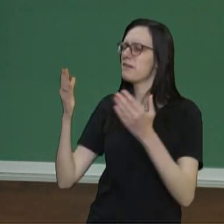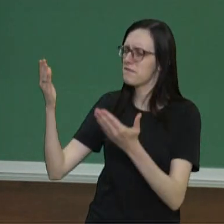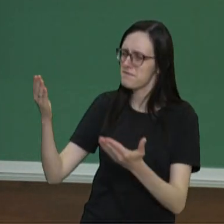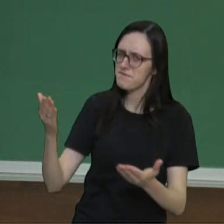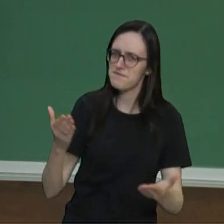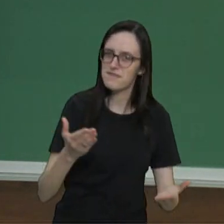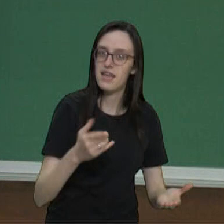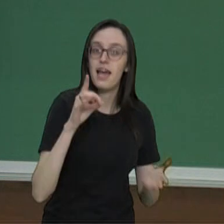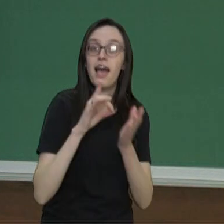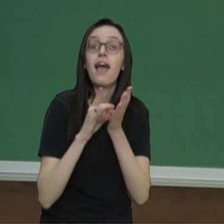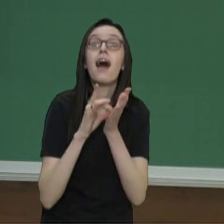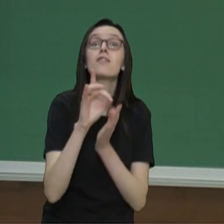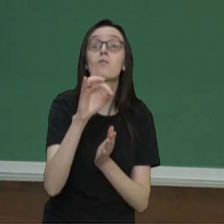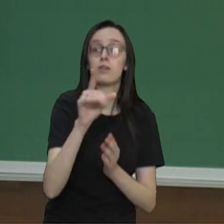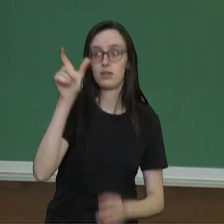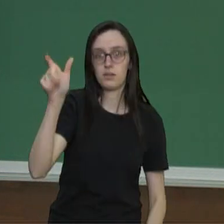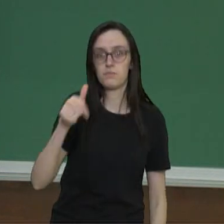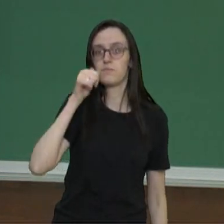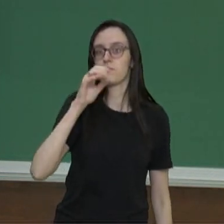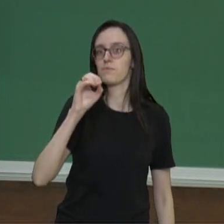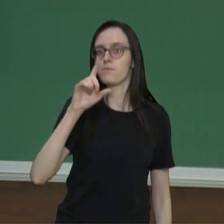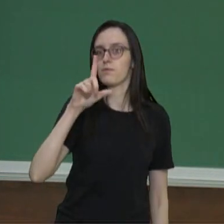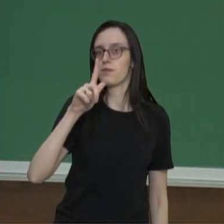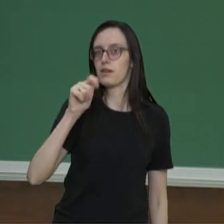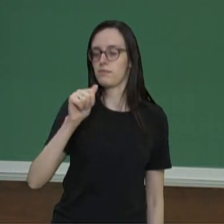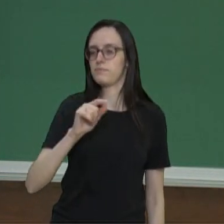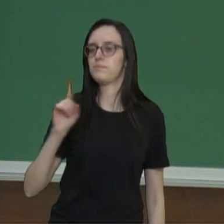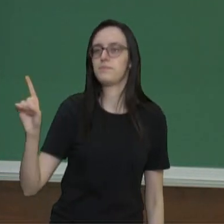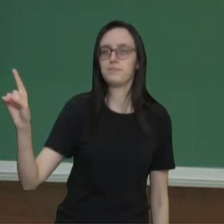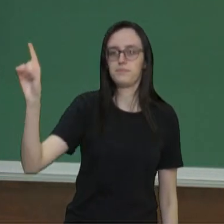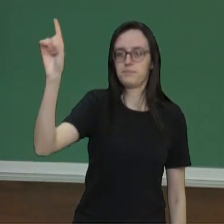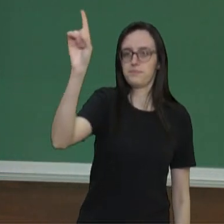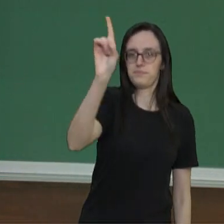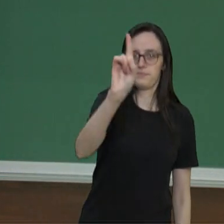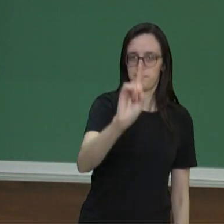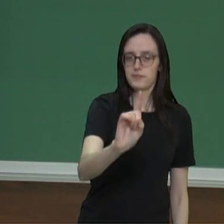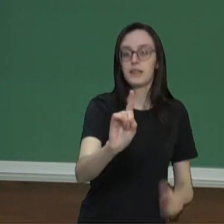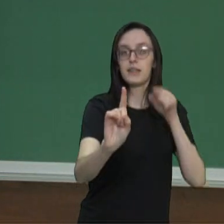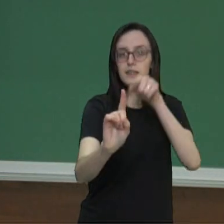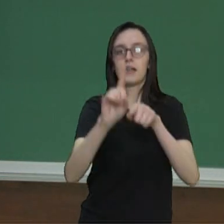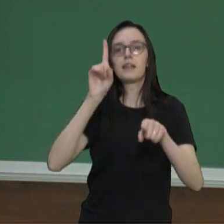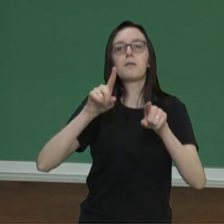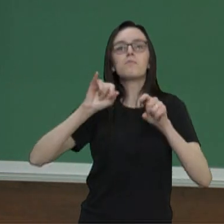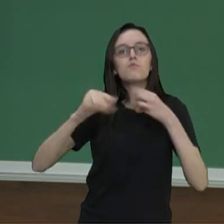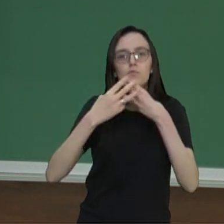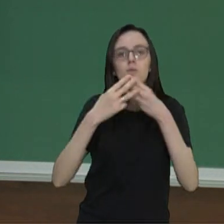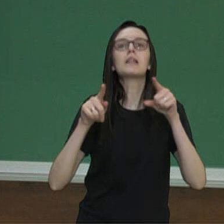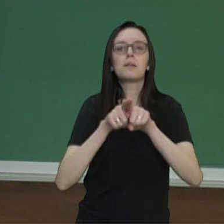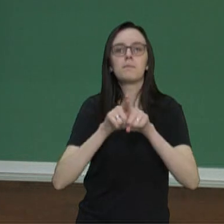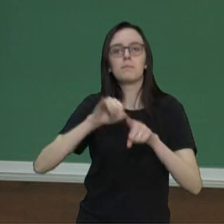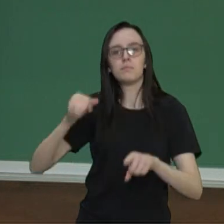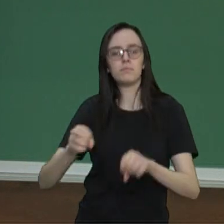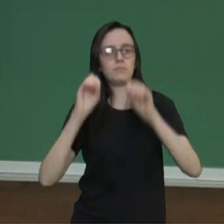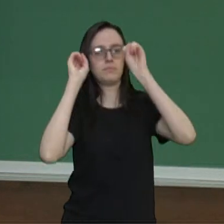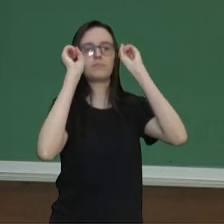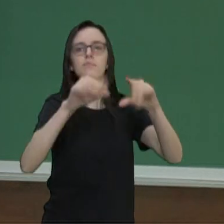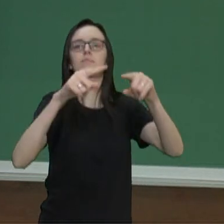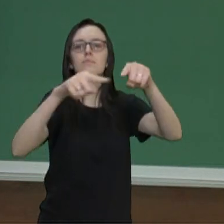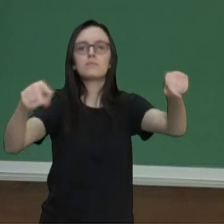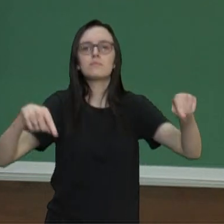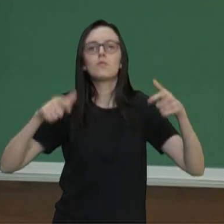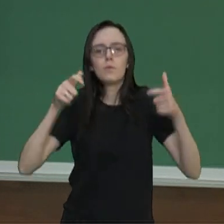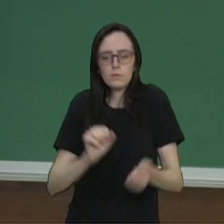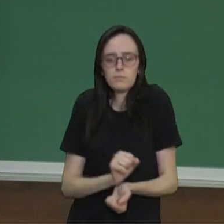uma traidora da nação, e manda ela também, além de tudo, era judia, e manda ela para um campo de